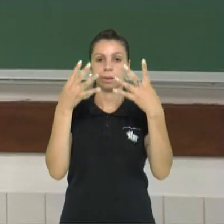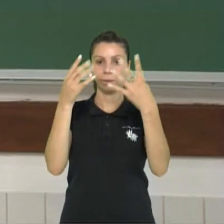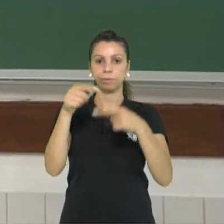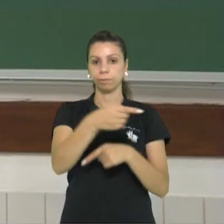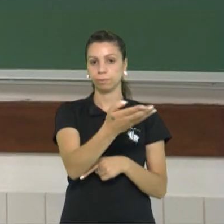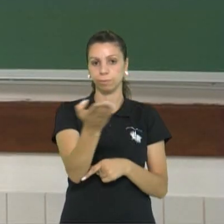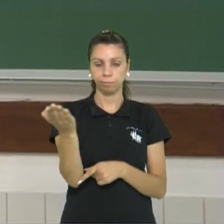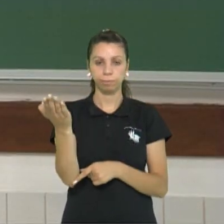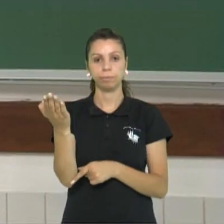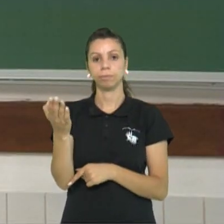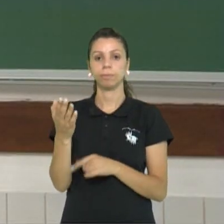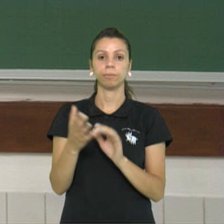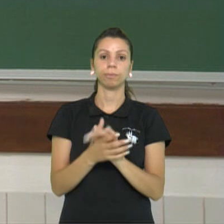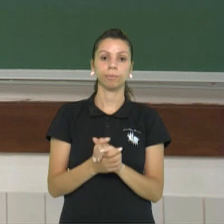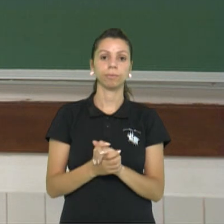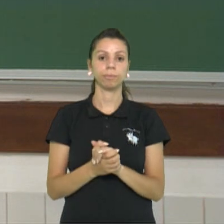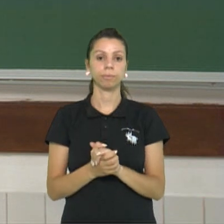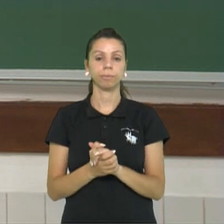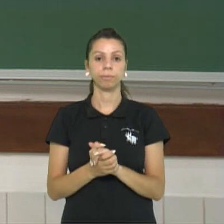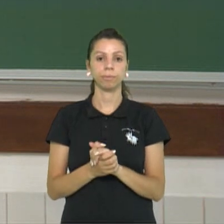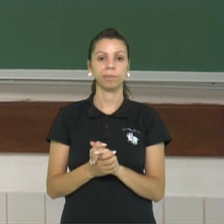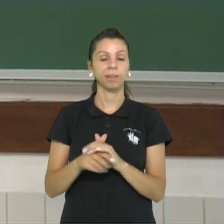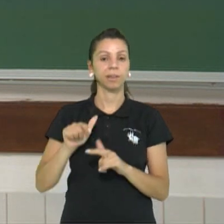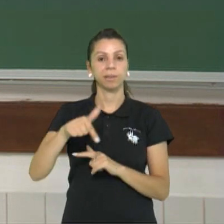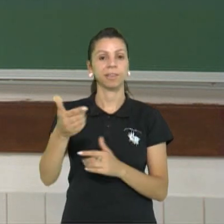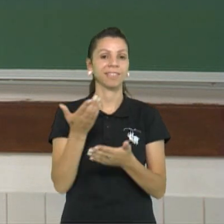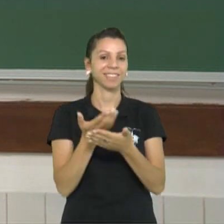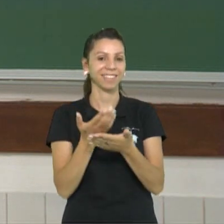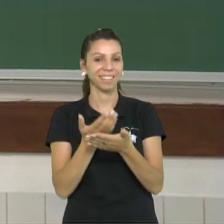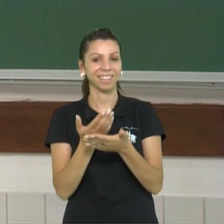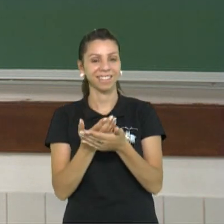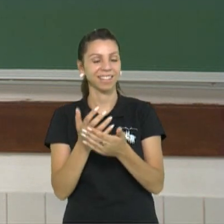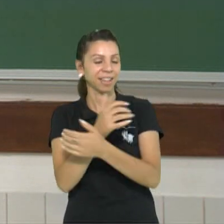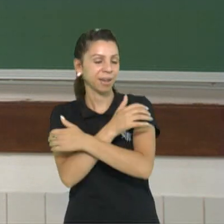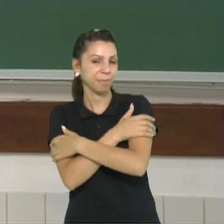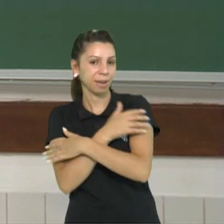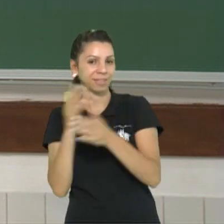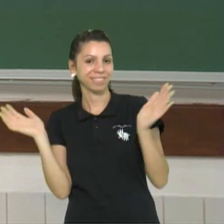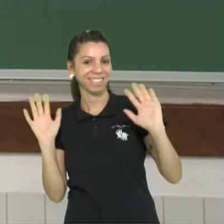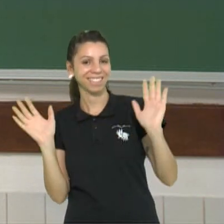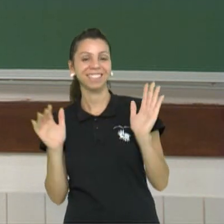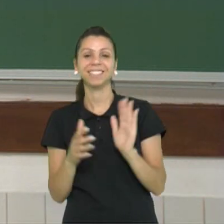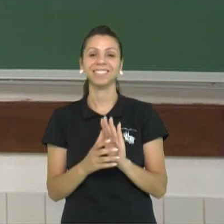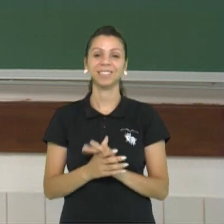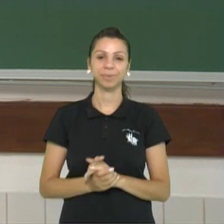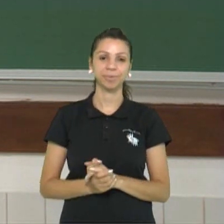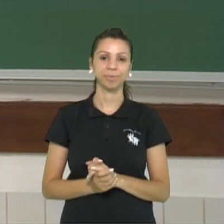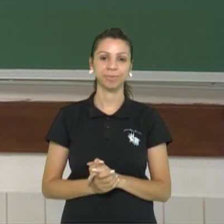vocês, ok? E aguardo vocês na próxima aula. Um abraço, até mais.